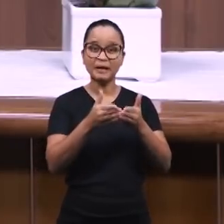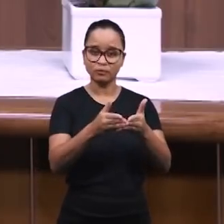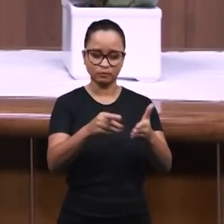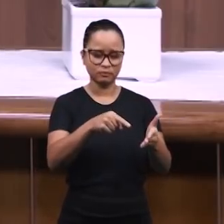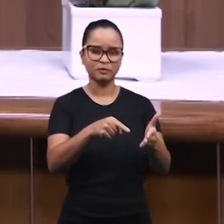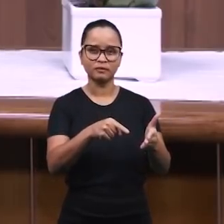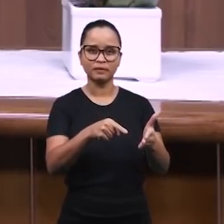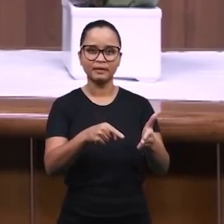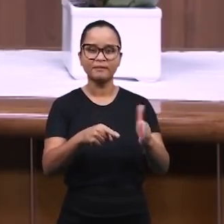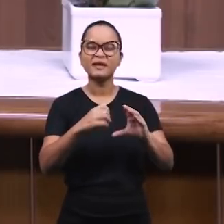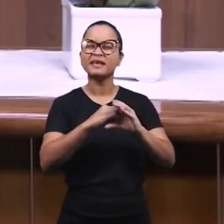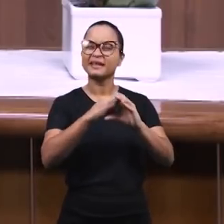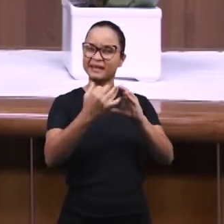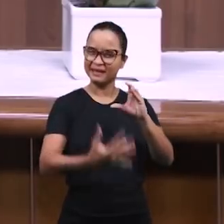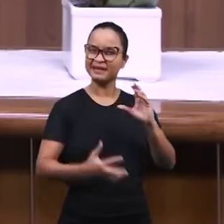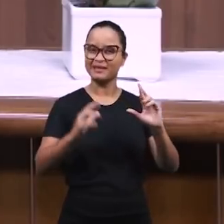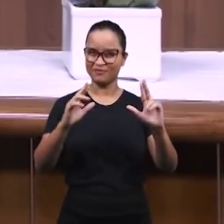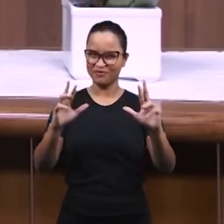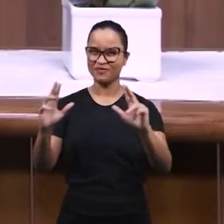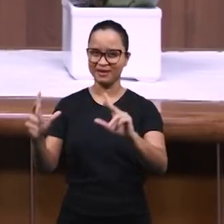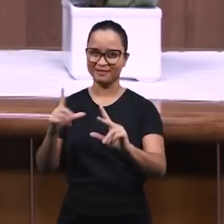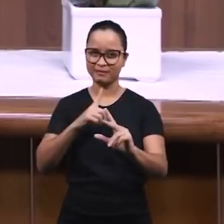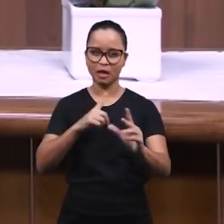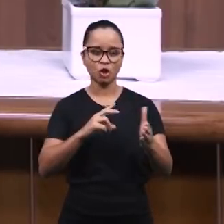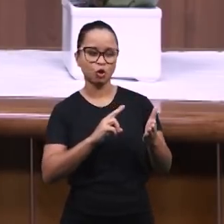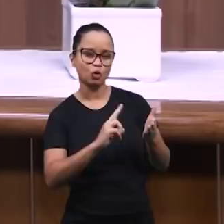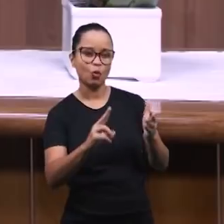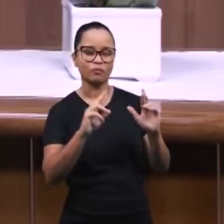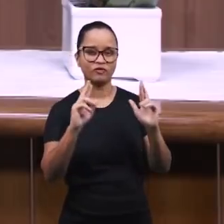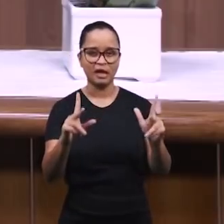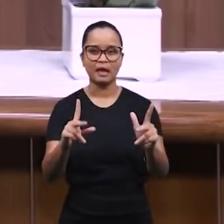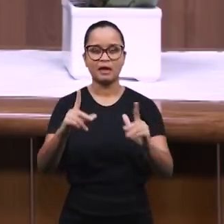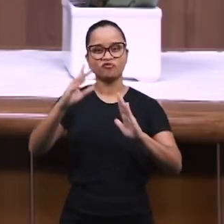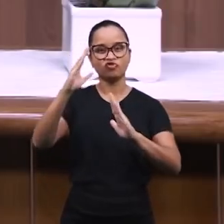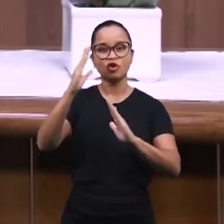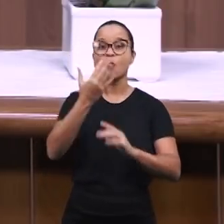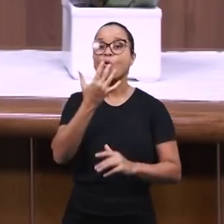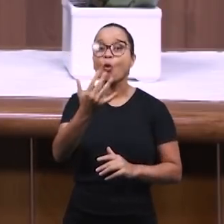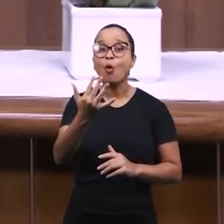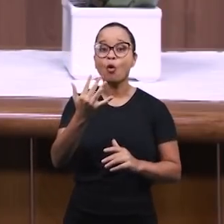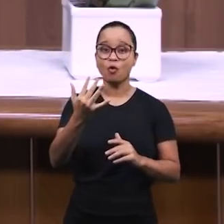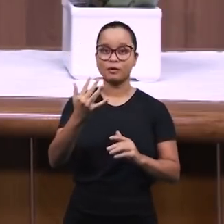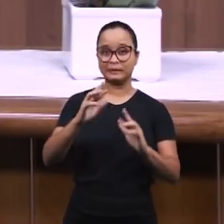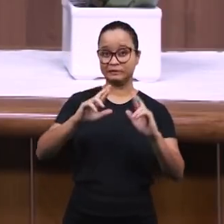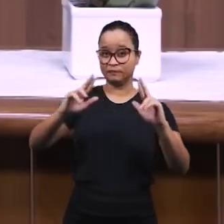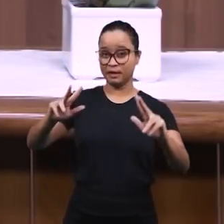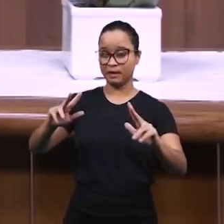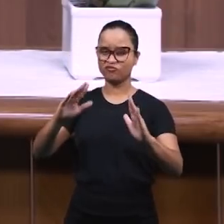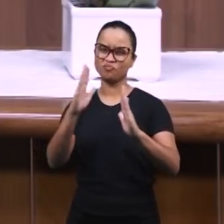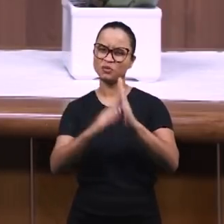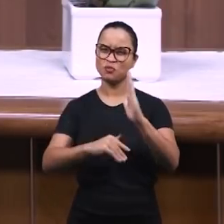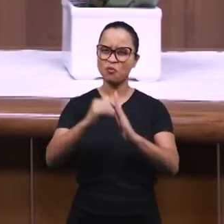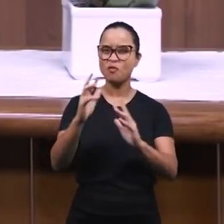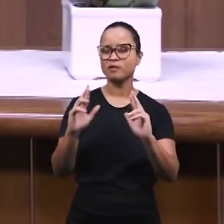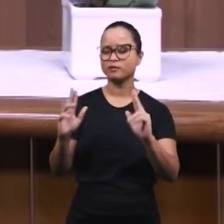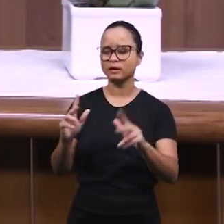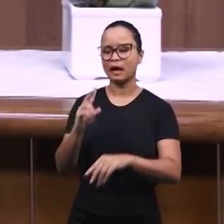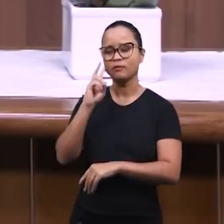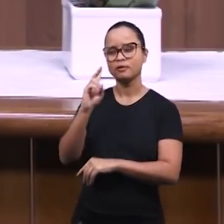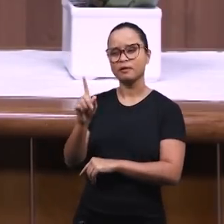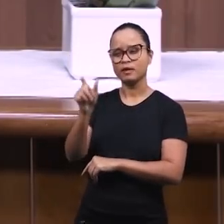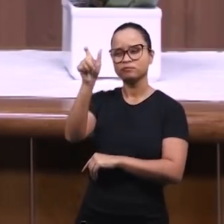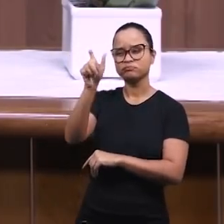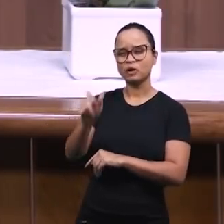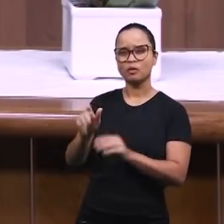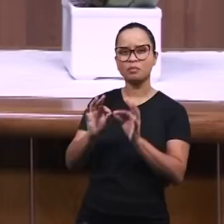característica? Cada um é pintado de uma forma diferente, tem um nome diferente, de maneira que se você olhar de longe, você